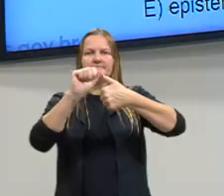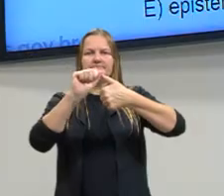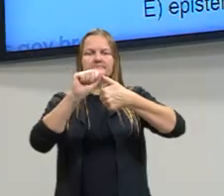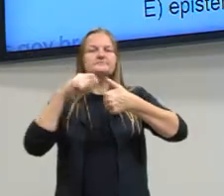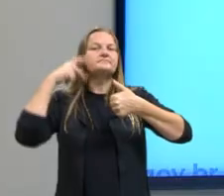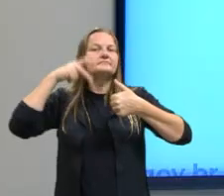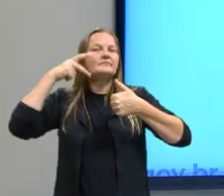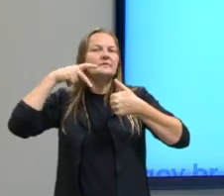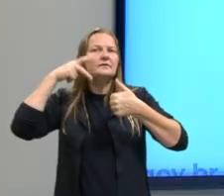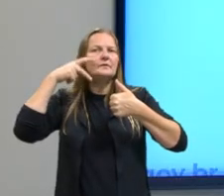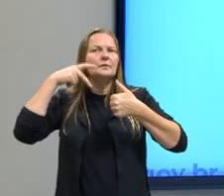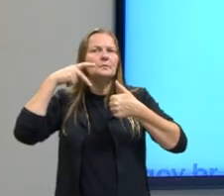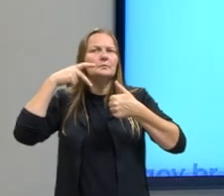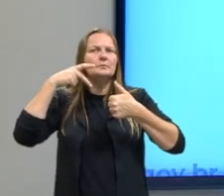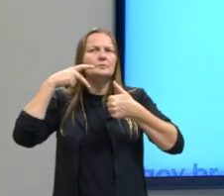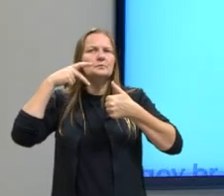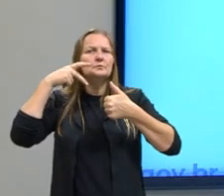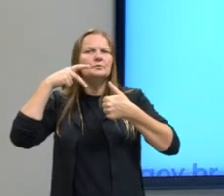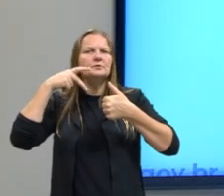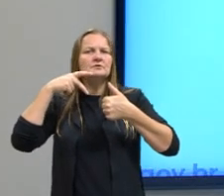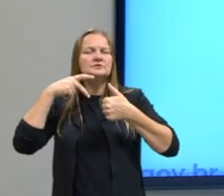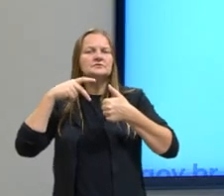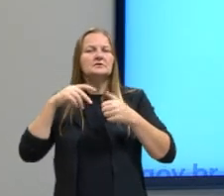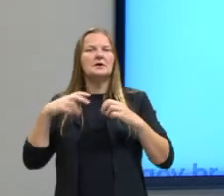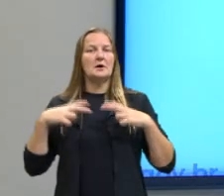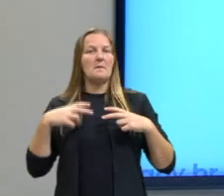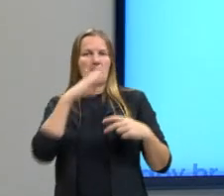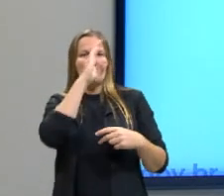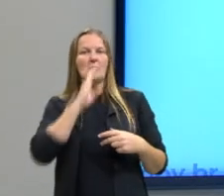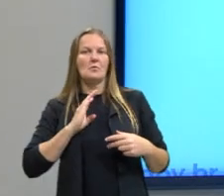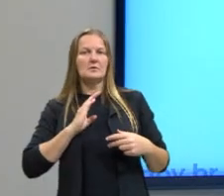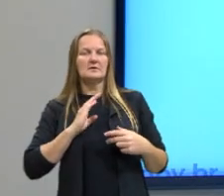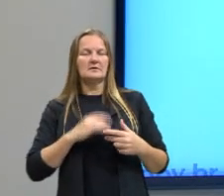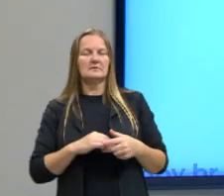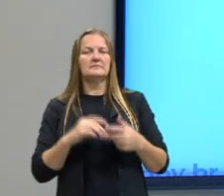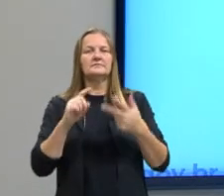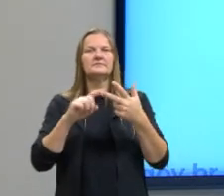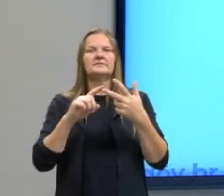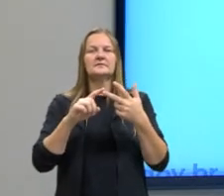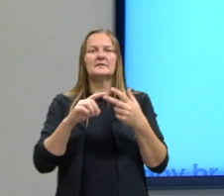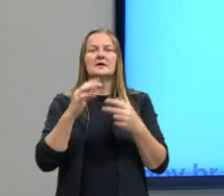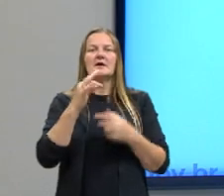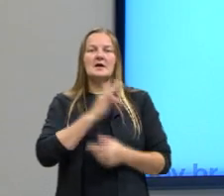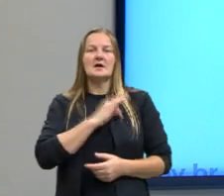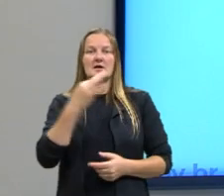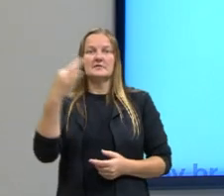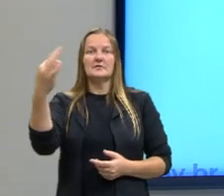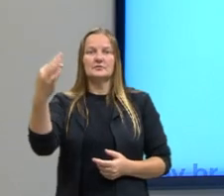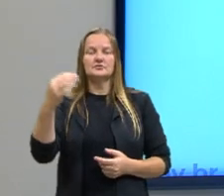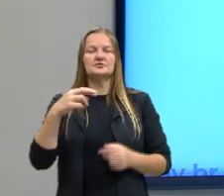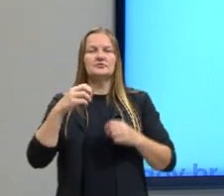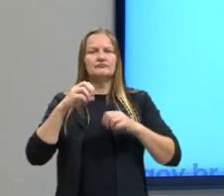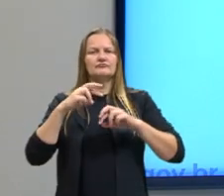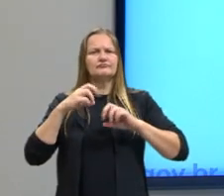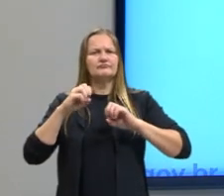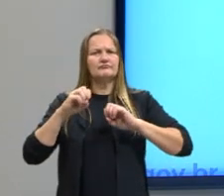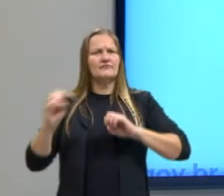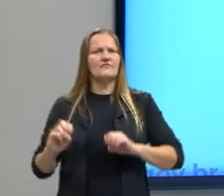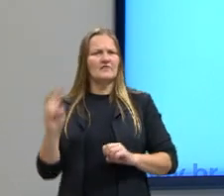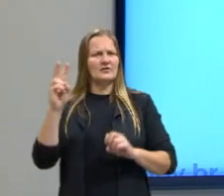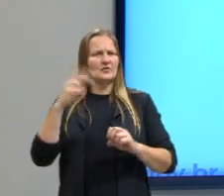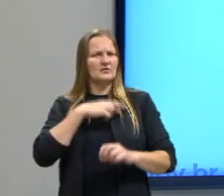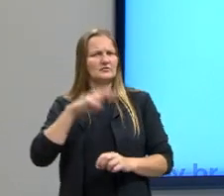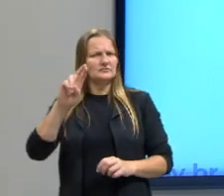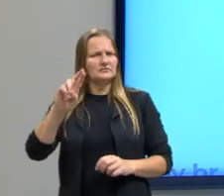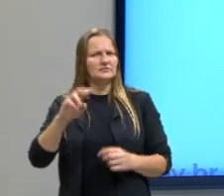política é política e da esfera pública não né teologia e dos valores religiosos também